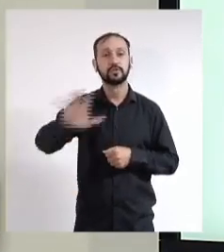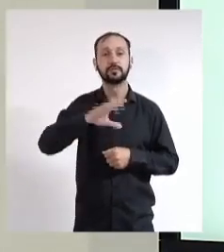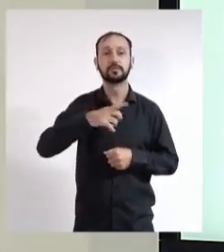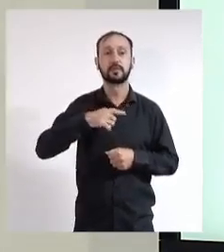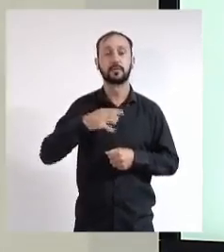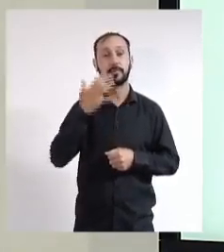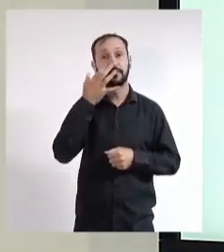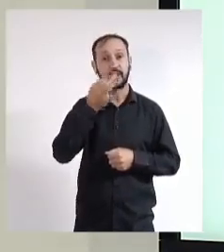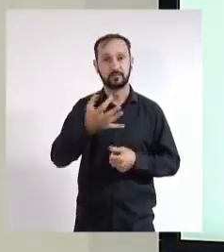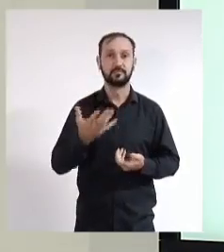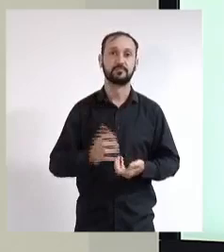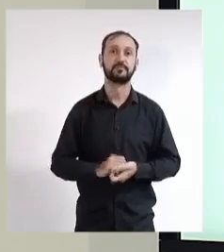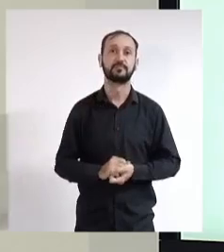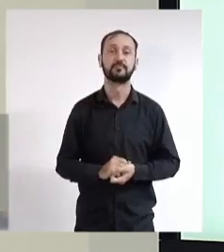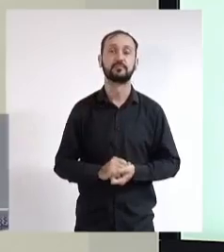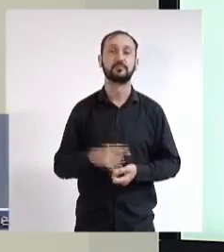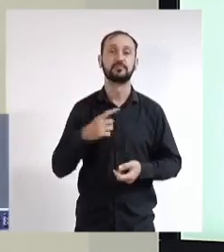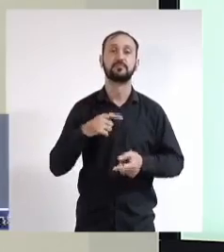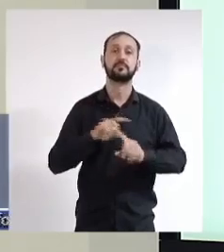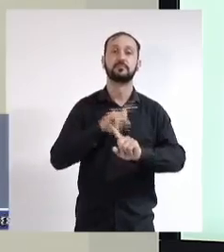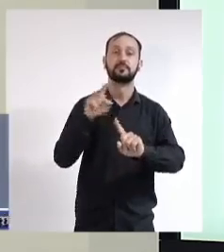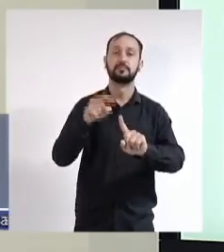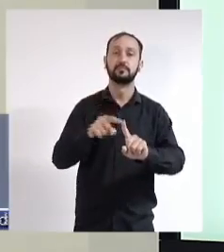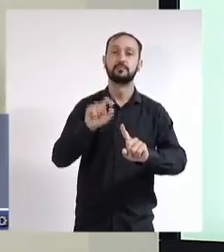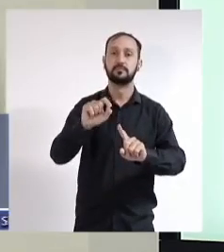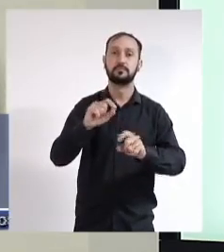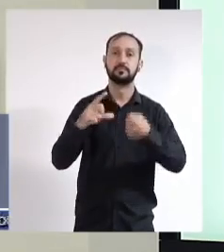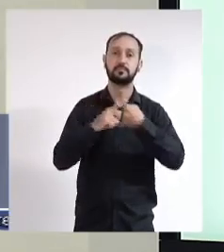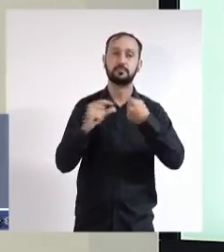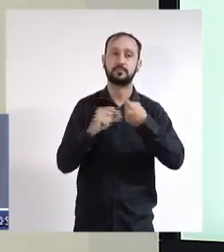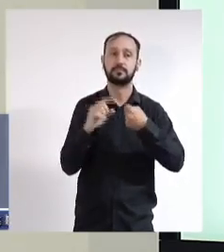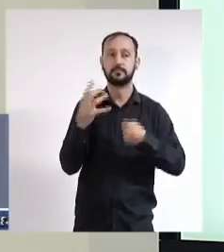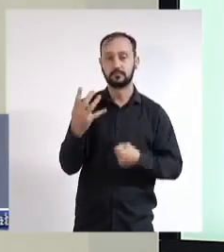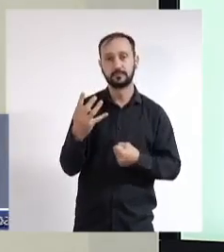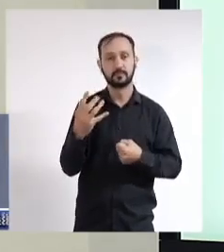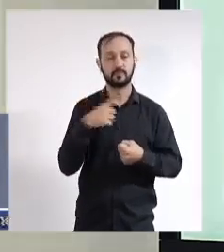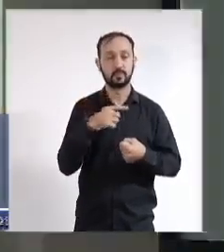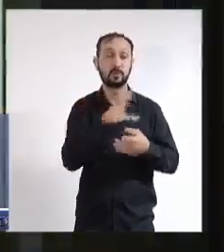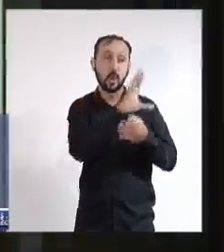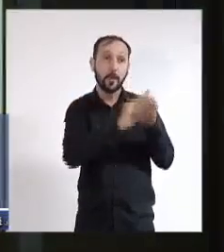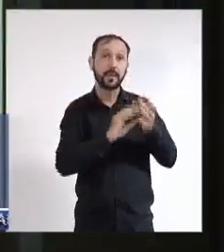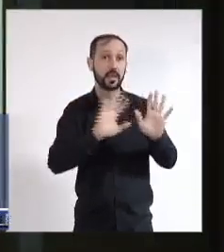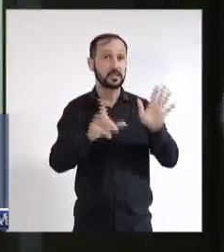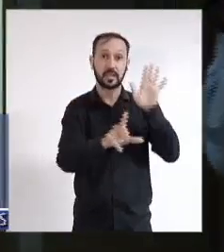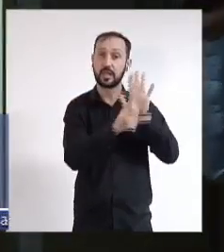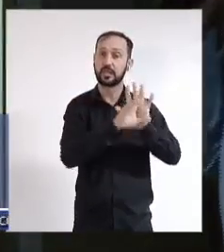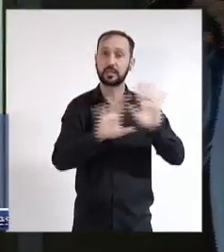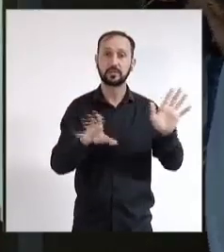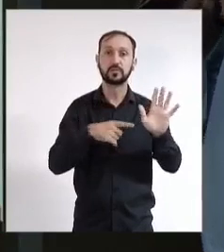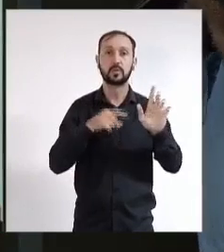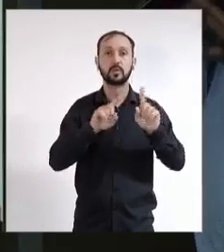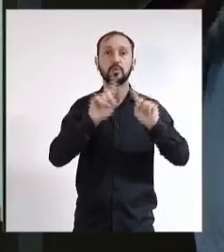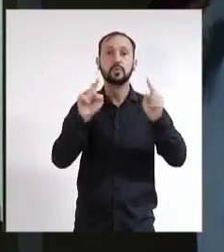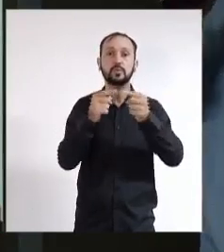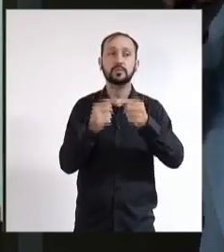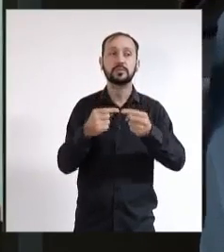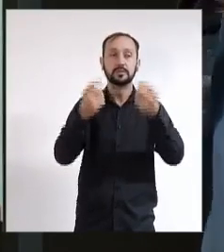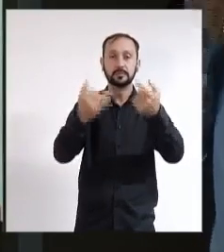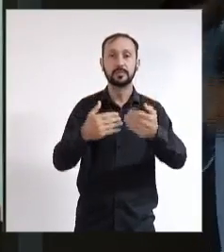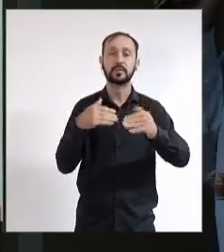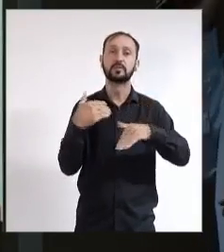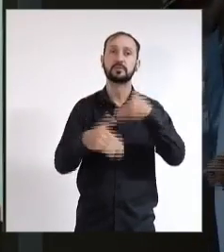observando esses objetivos é o artigo 4º dos núcleos só copiei aqueles que vão falar um pouco mais ligado ao desenvolvimento